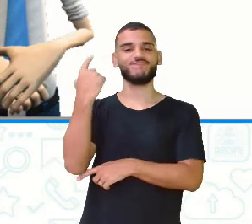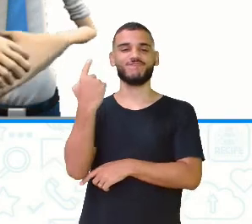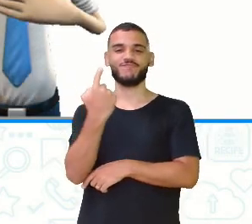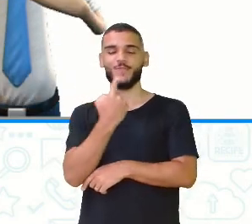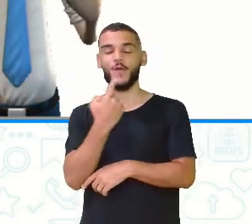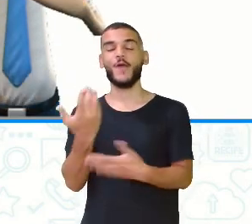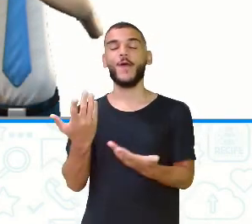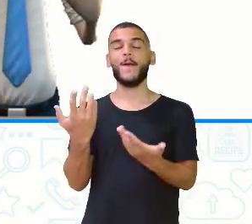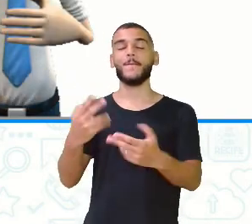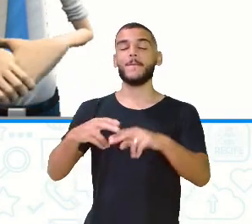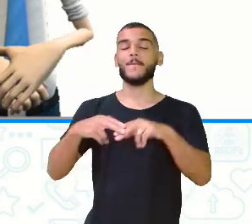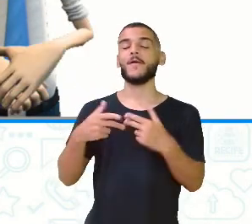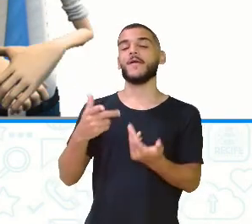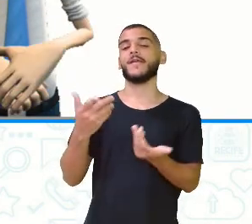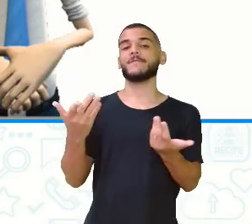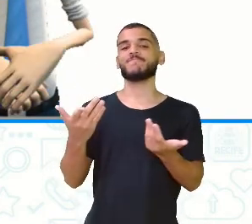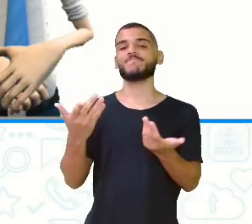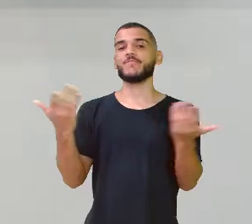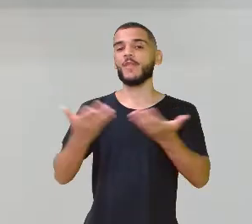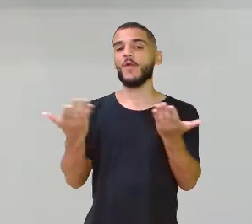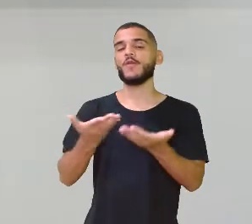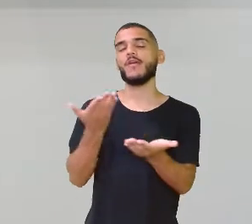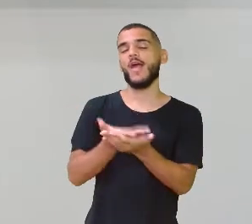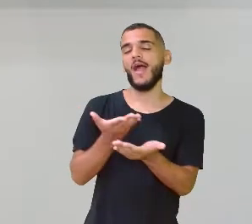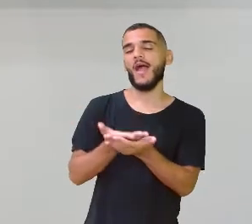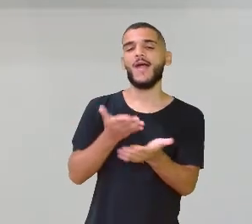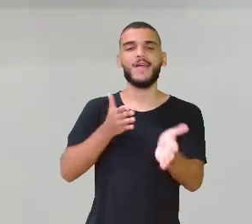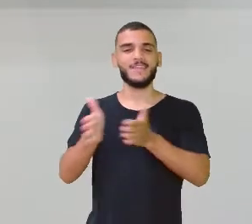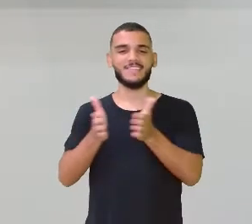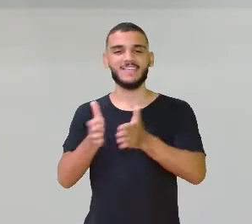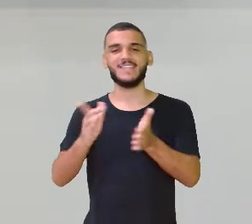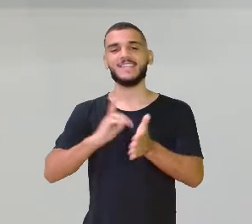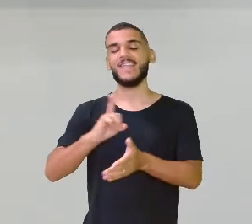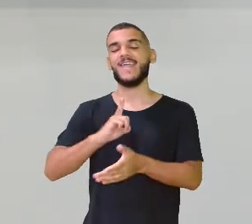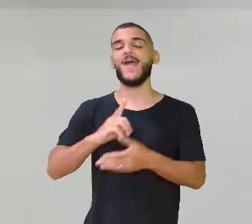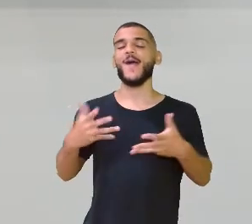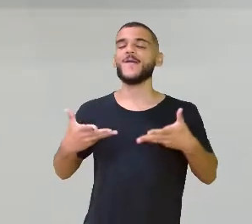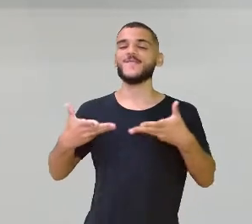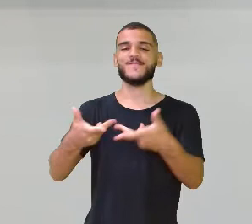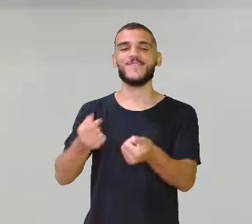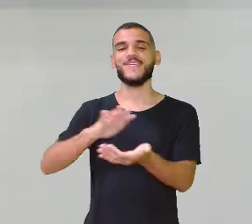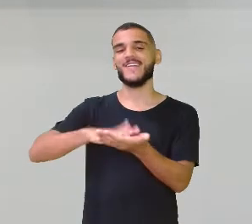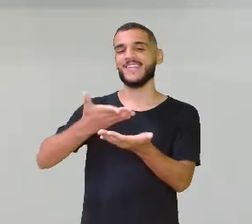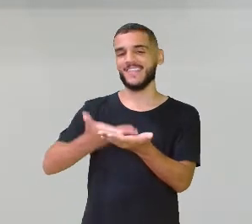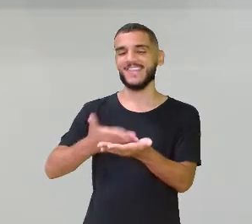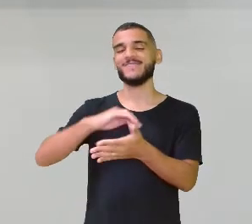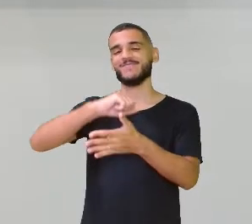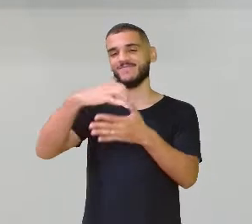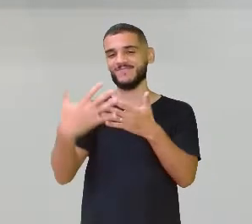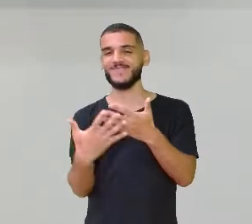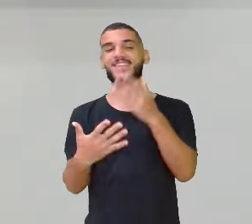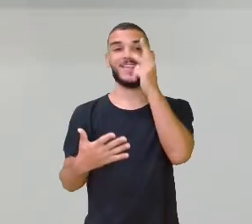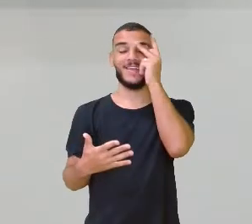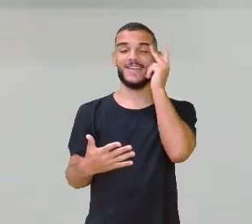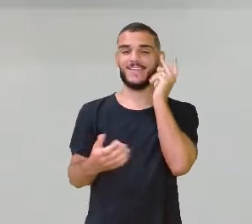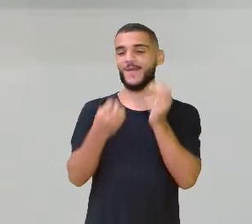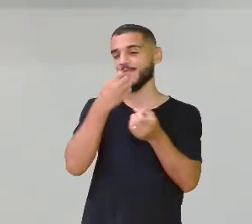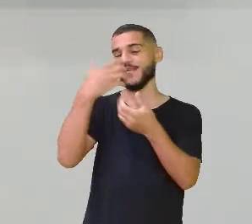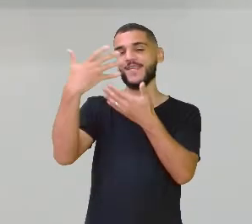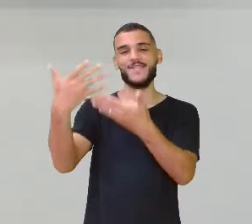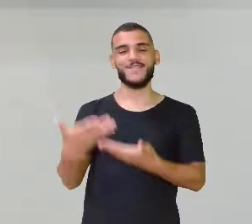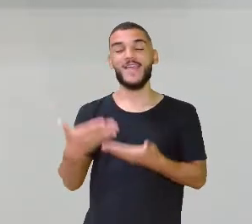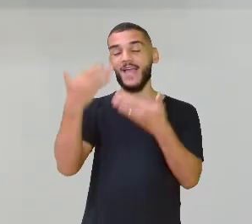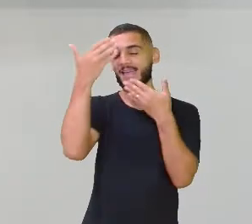nossa aula mais acessível, a gente está aqui com o nosso maravilhoso intérprete, que é o Crisma. Seja muito bem-vindo. E eu queria agradecer